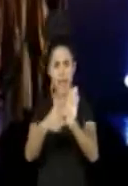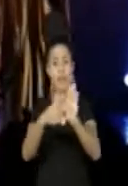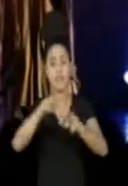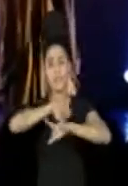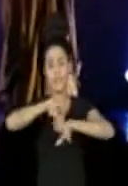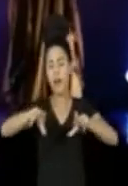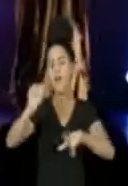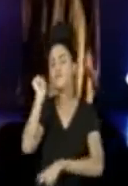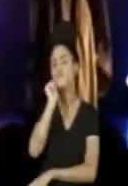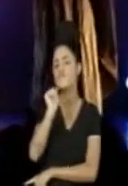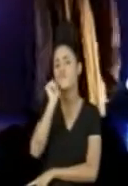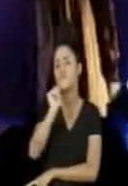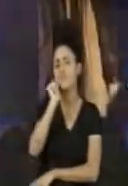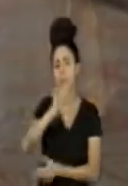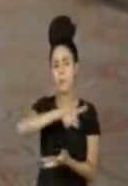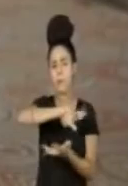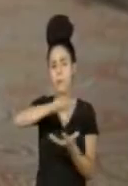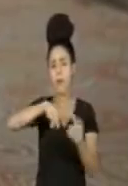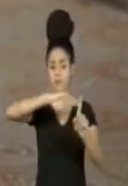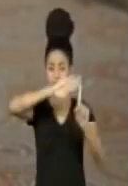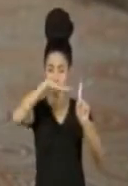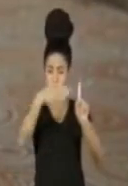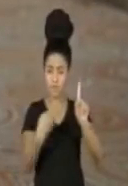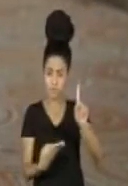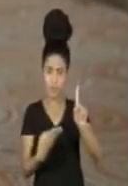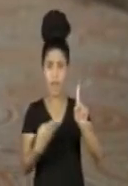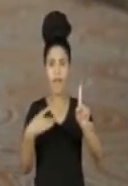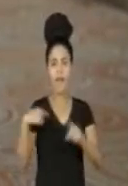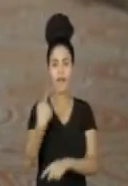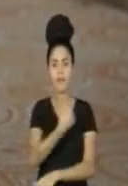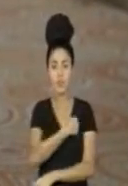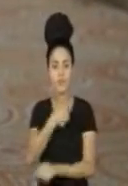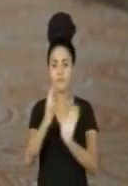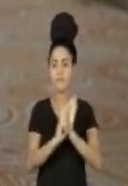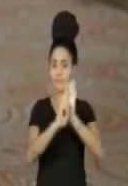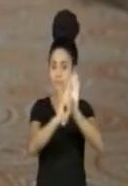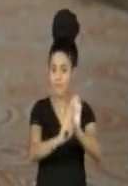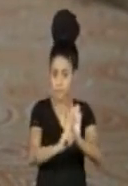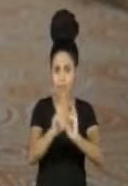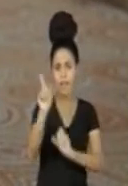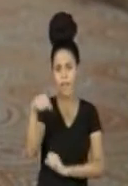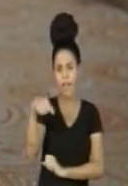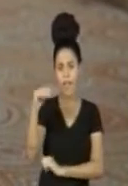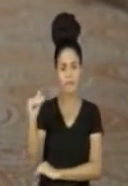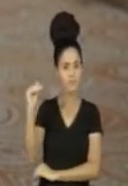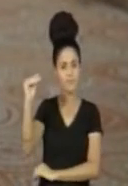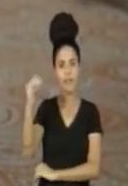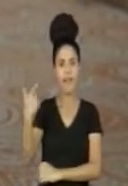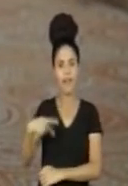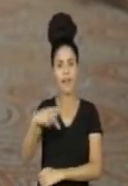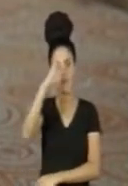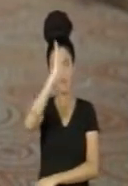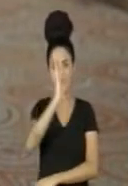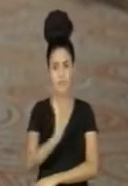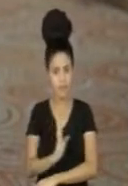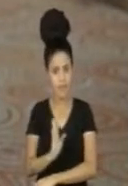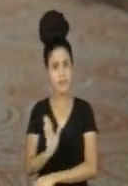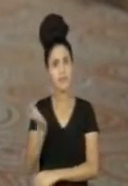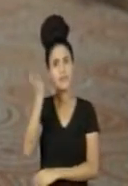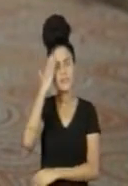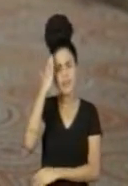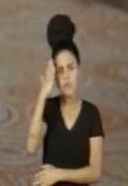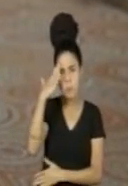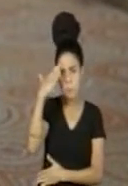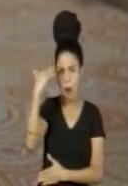Alcione, falar de Dona Ivone Lara é falar das nossas representantes, né, uma das maiores do nosso país. Elas que